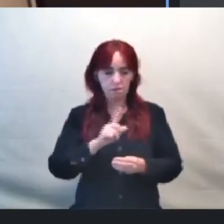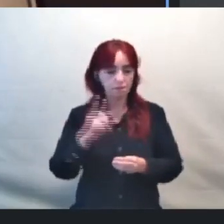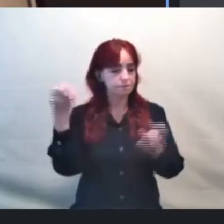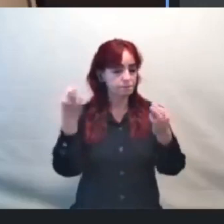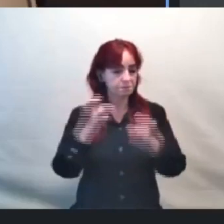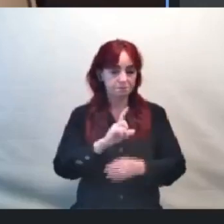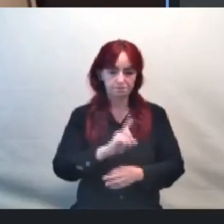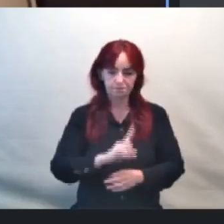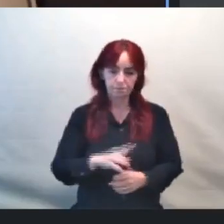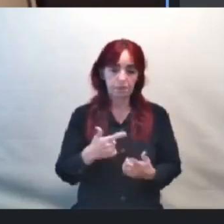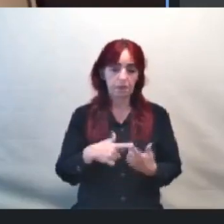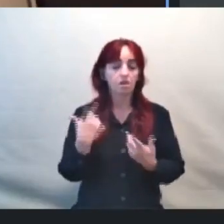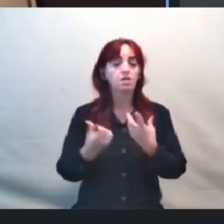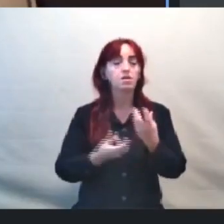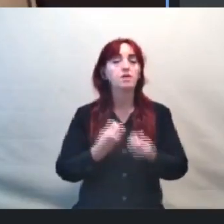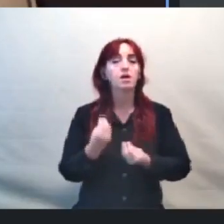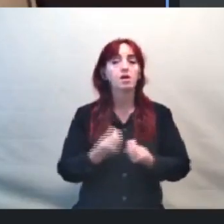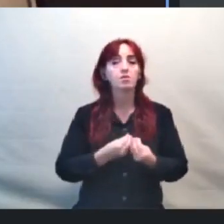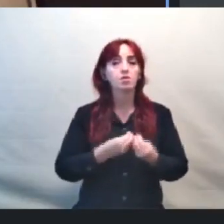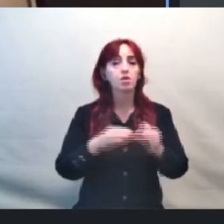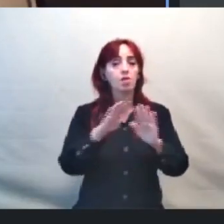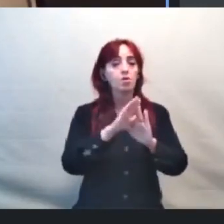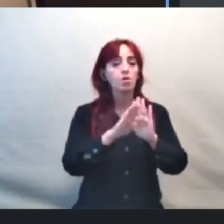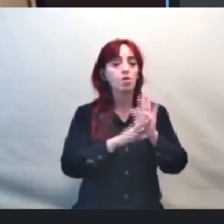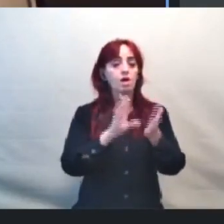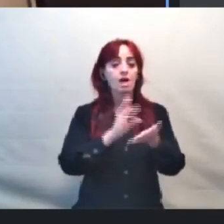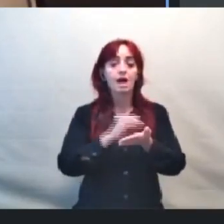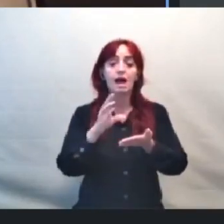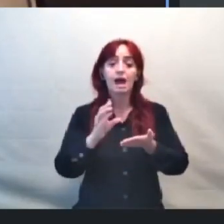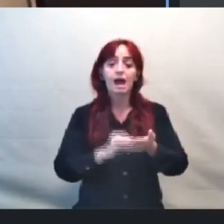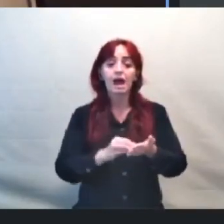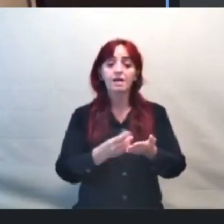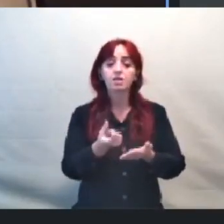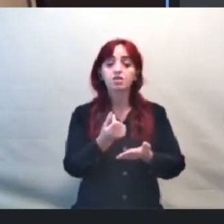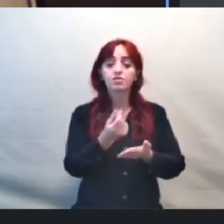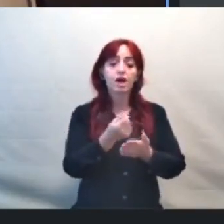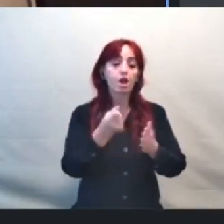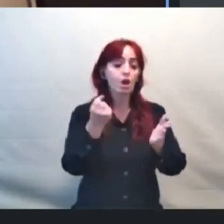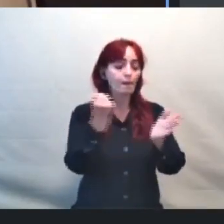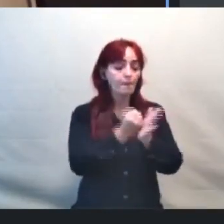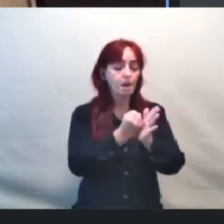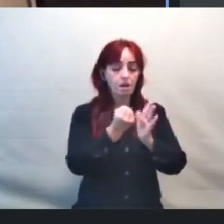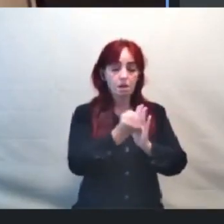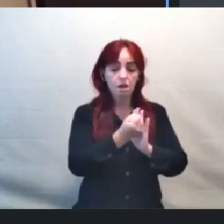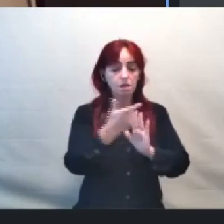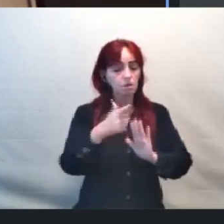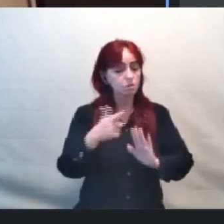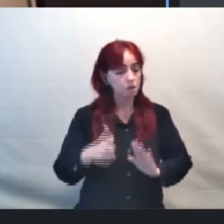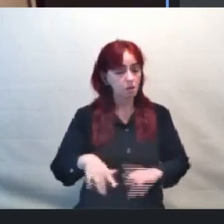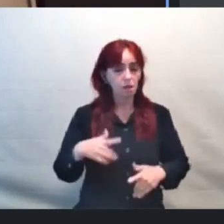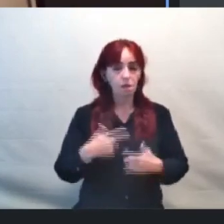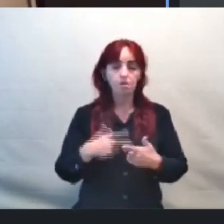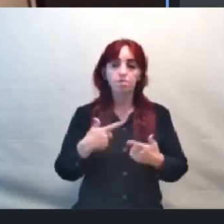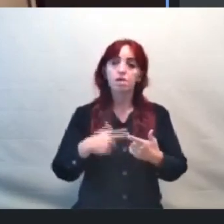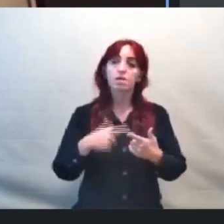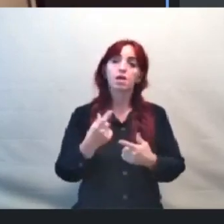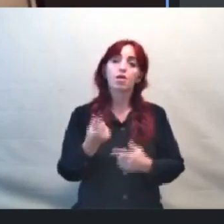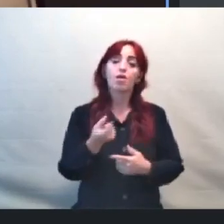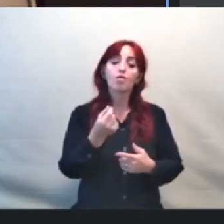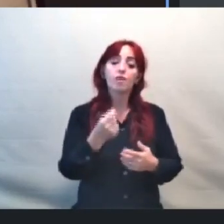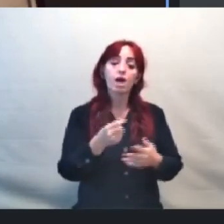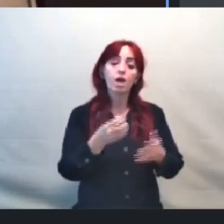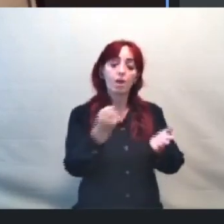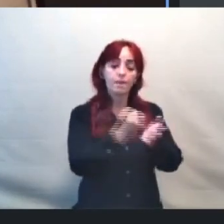tivemos como fazer uma adesão a uma ata de registro de preço, porque os valores praticados nessa ata estavam inviáveis em relação ao preço